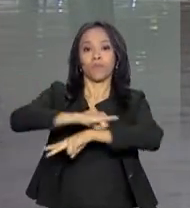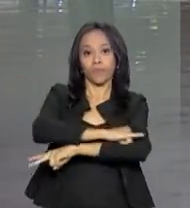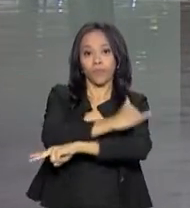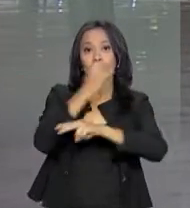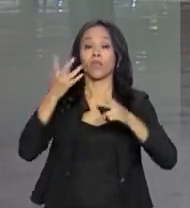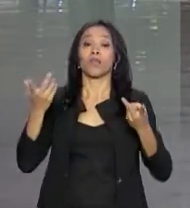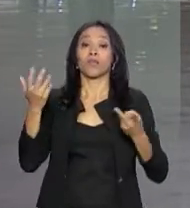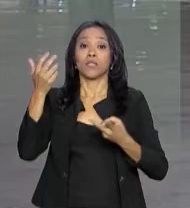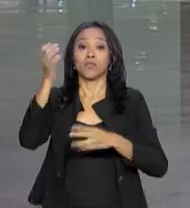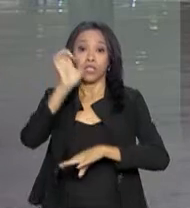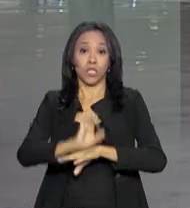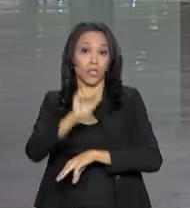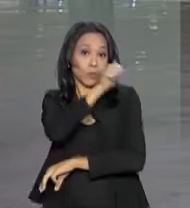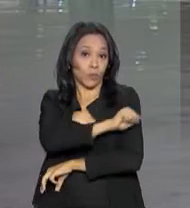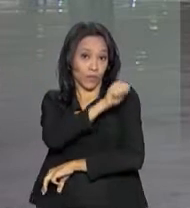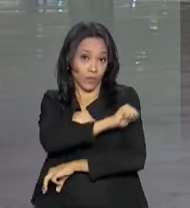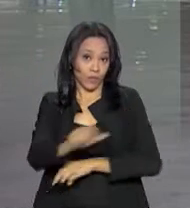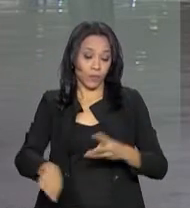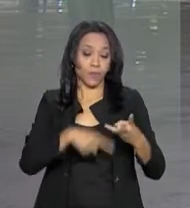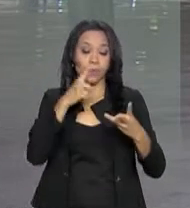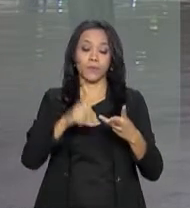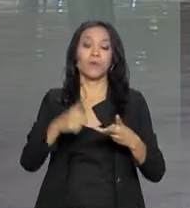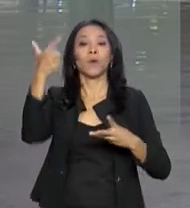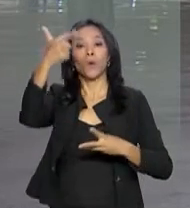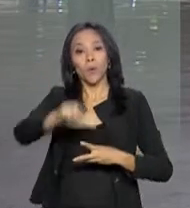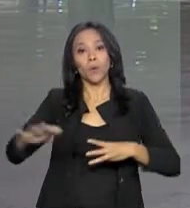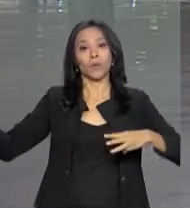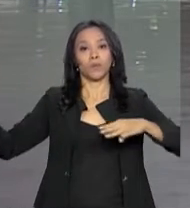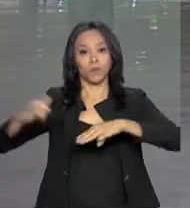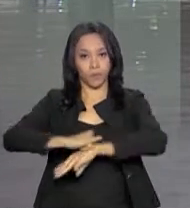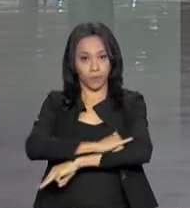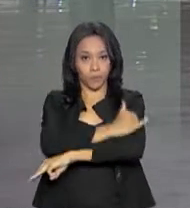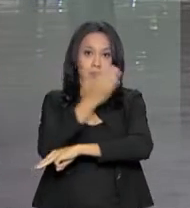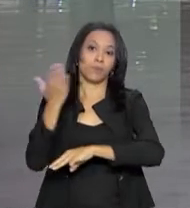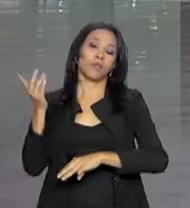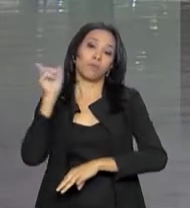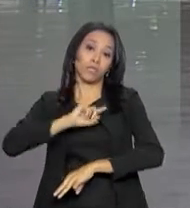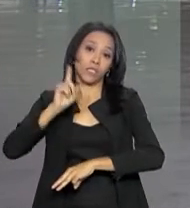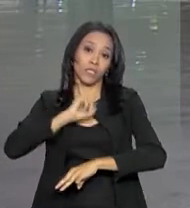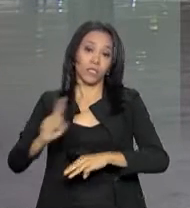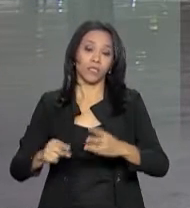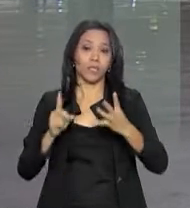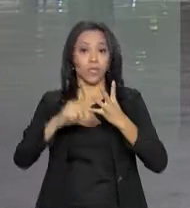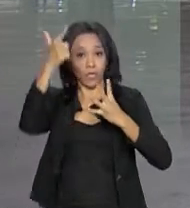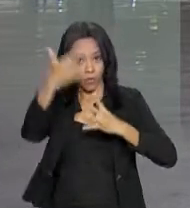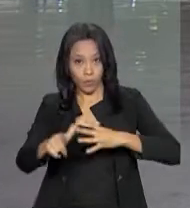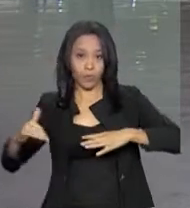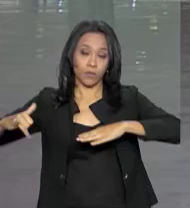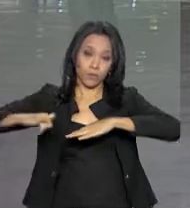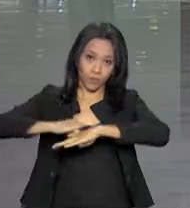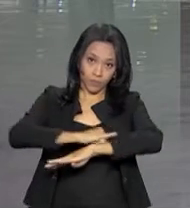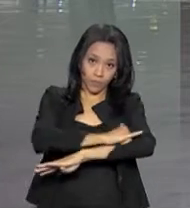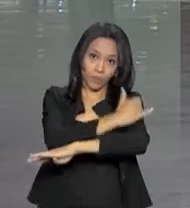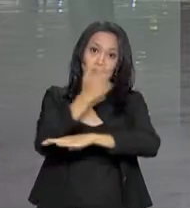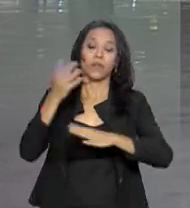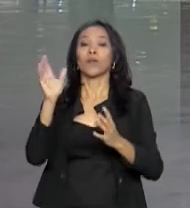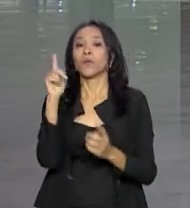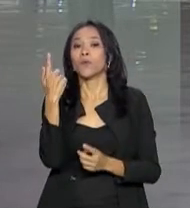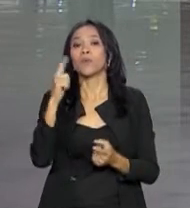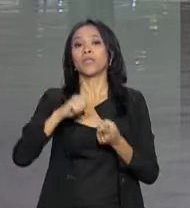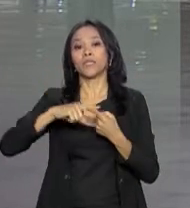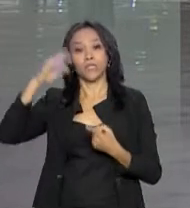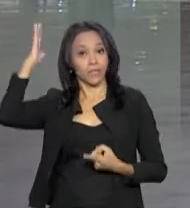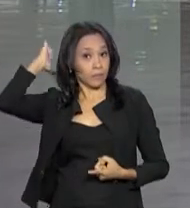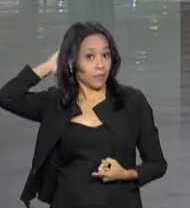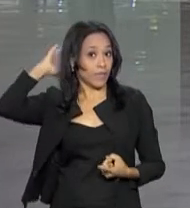Dumont, no Rio de Janeiro, Pampulha, em Minas Gerais, e Curitiba, Foz do Iguaçu, Goiânia, Belém